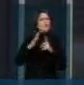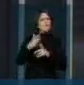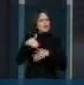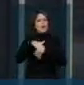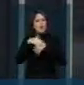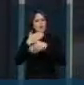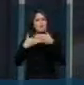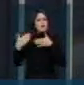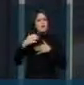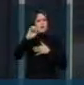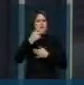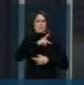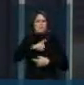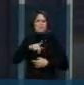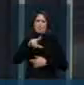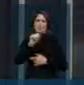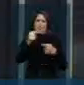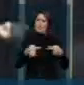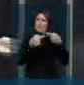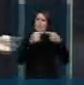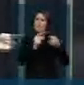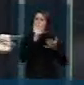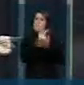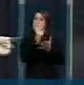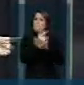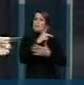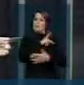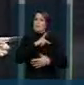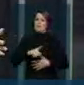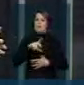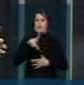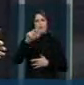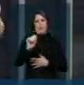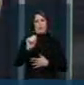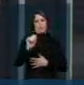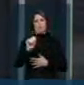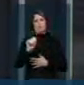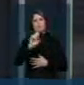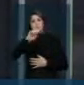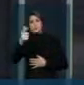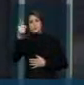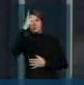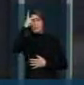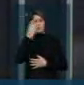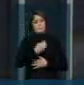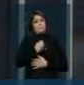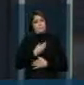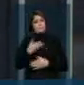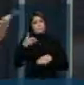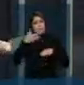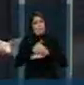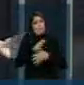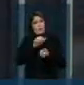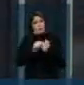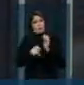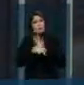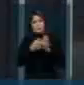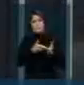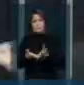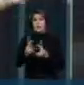conversa do ex-presidente Lula com ele, onde o próprio ex-presidente Lula e o outro presente à conversa e anfitrião